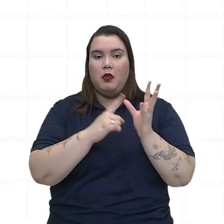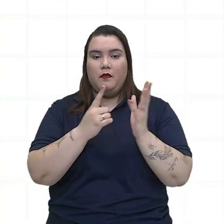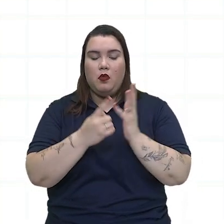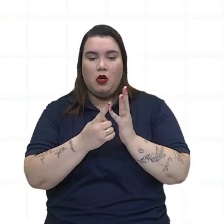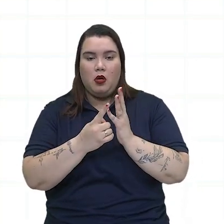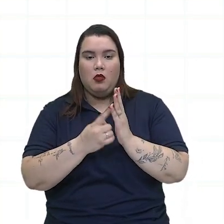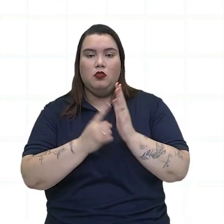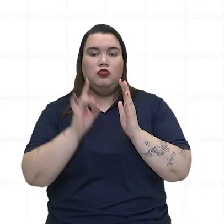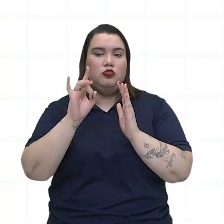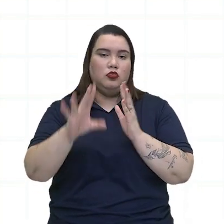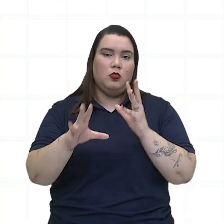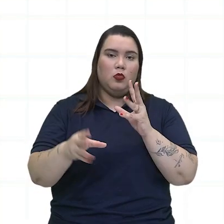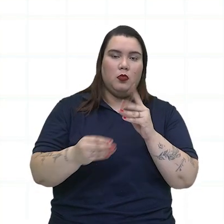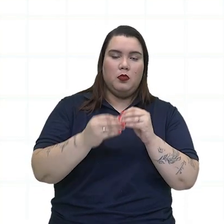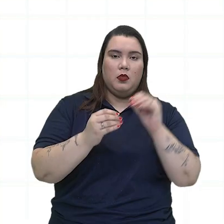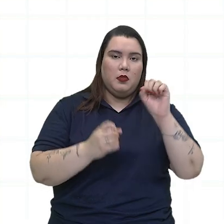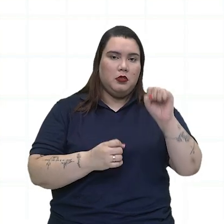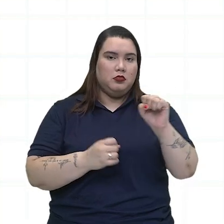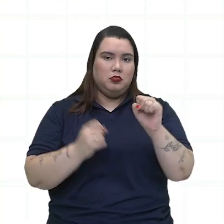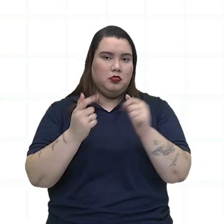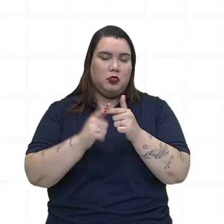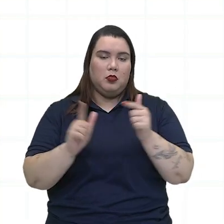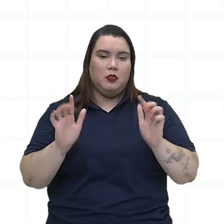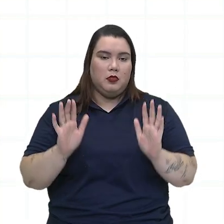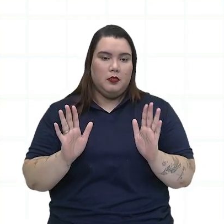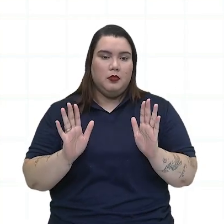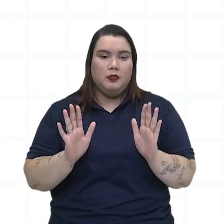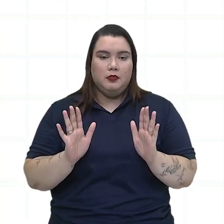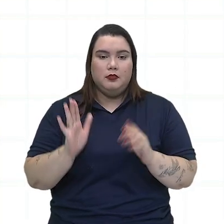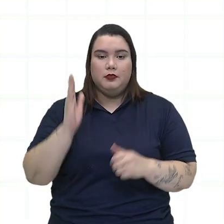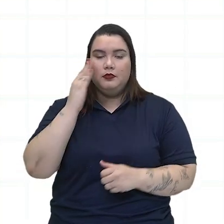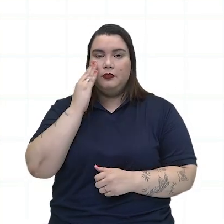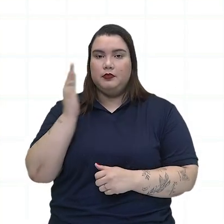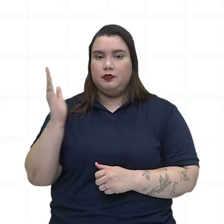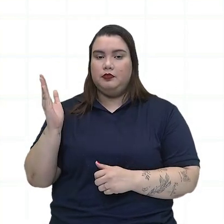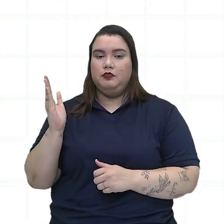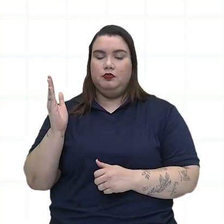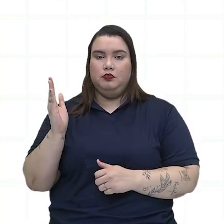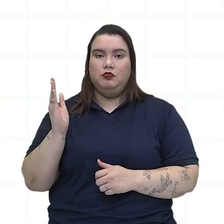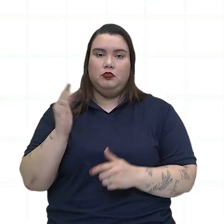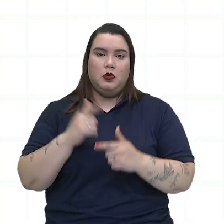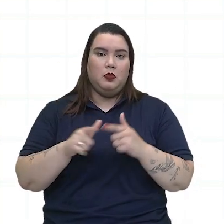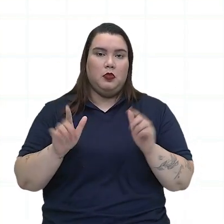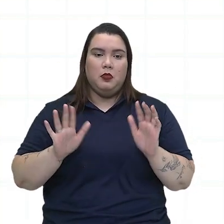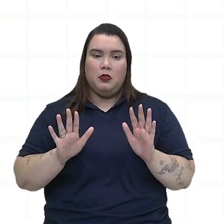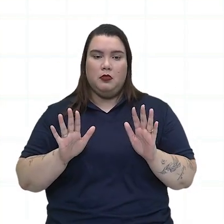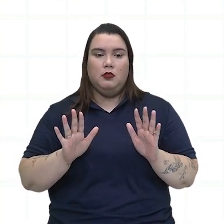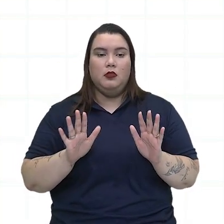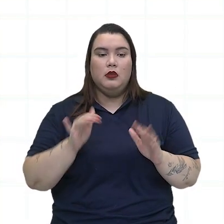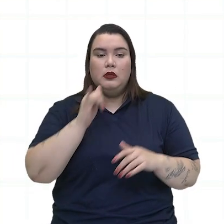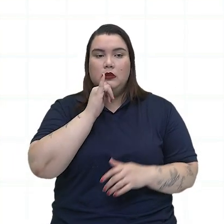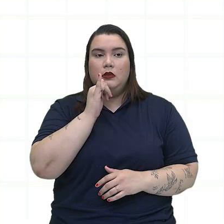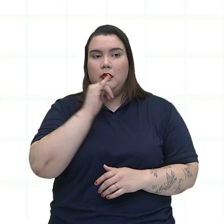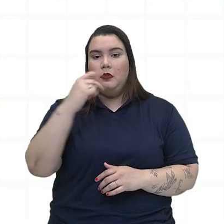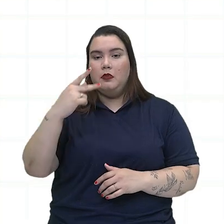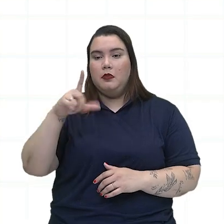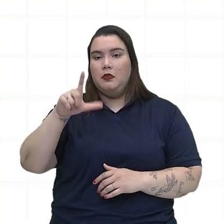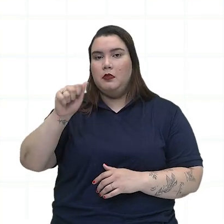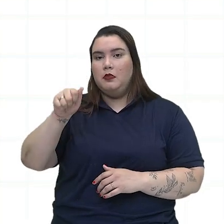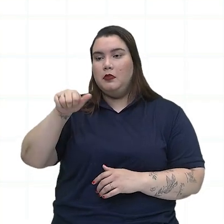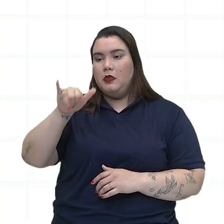você faz? Só faz acrescentar o S, olha só. E aqui eu tenho o exemplo, play,